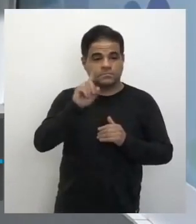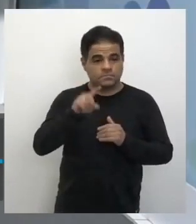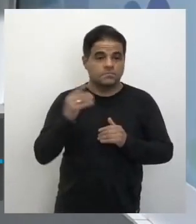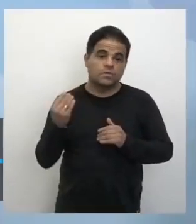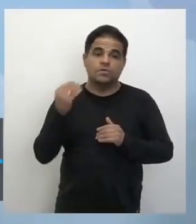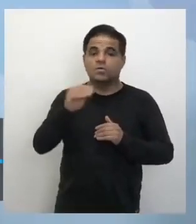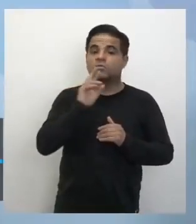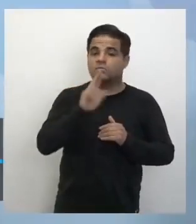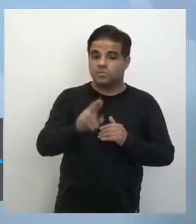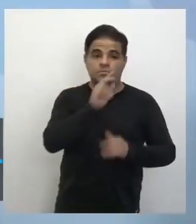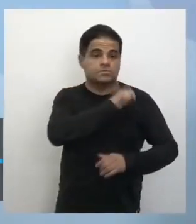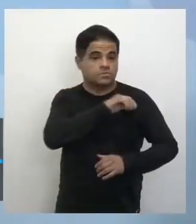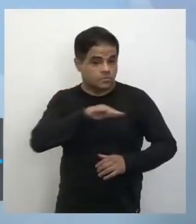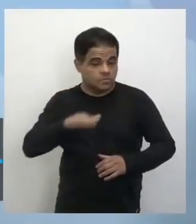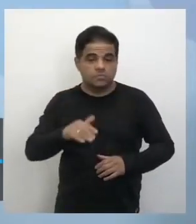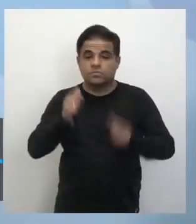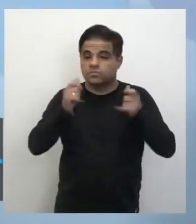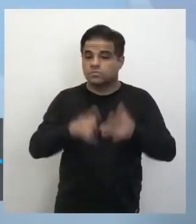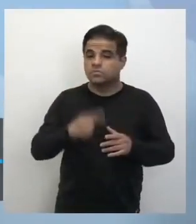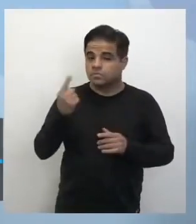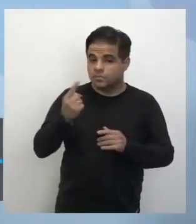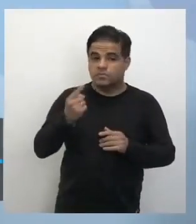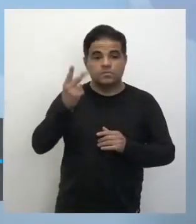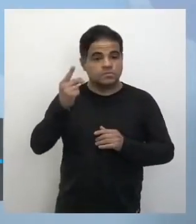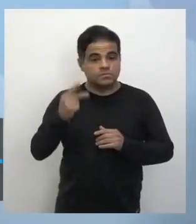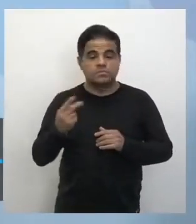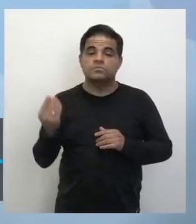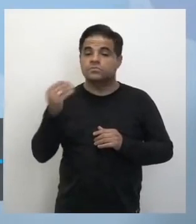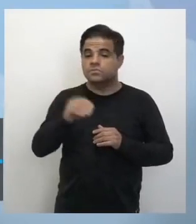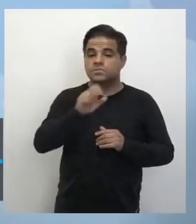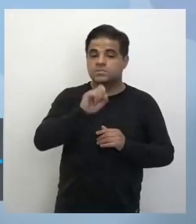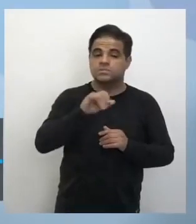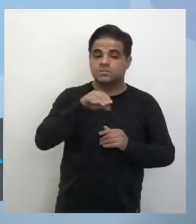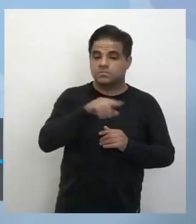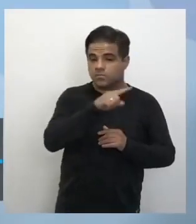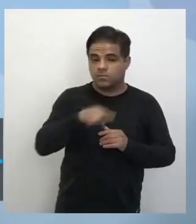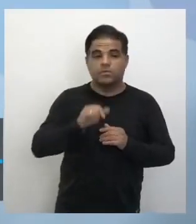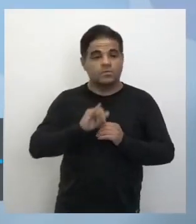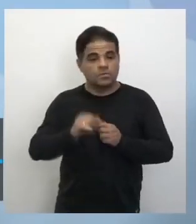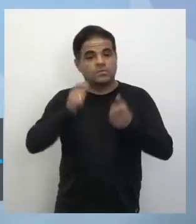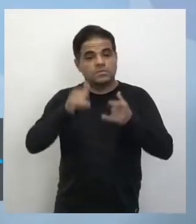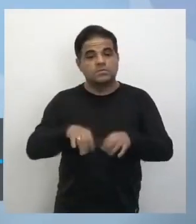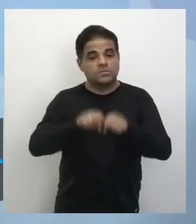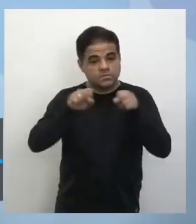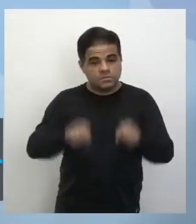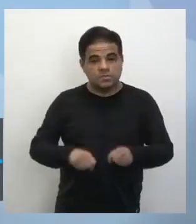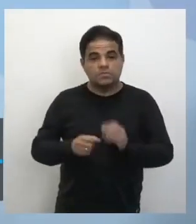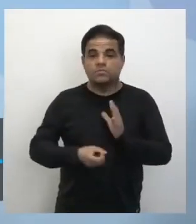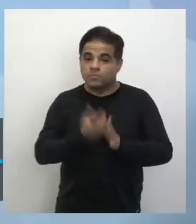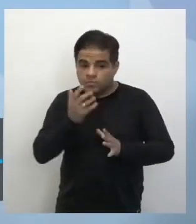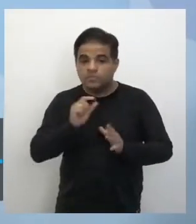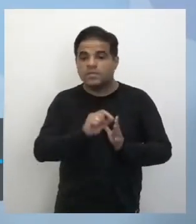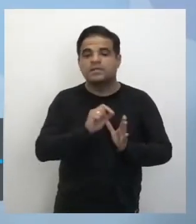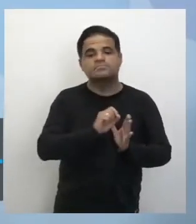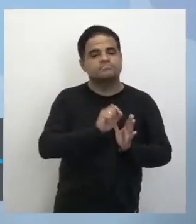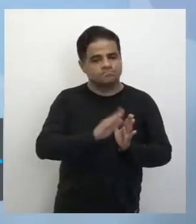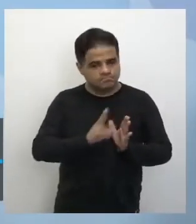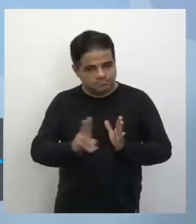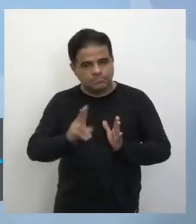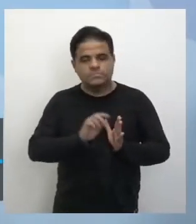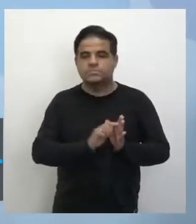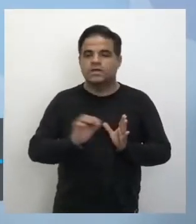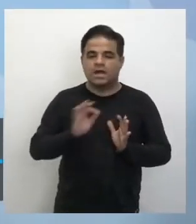coloca a resposta dos alunos. Ele não explicou se é o primeiro ou o segundo. Coloca assim, Simões conta que o sistema é fruto de... Aí